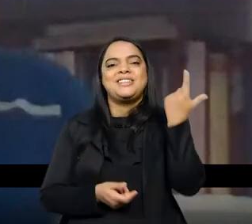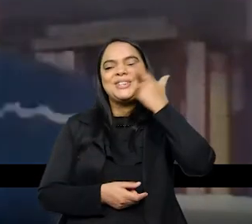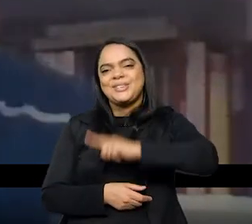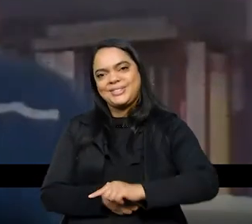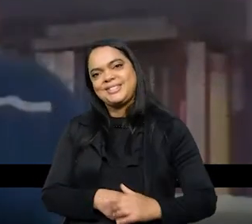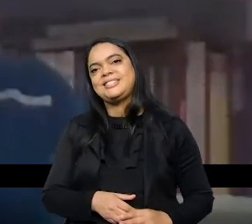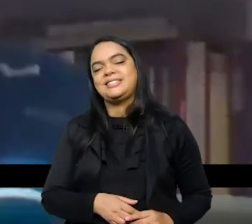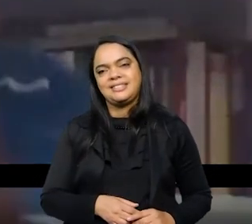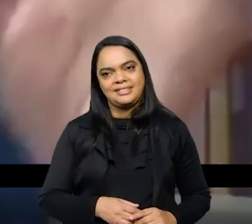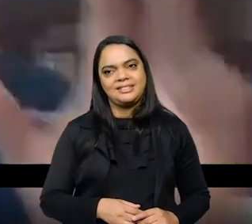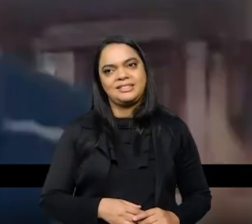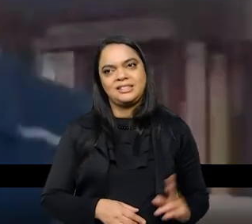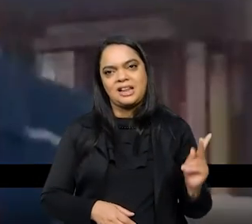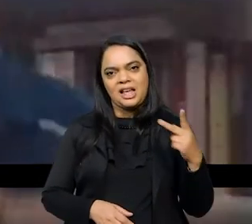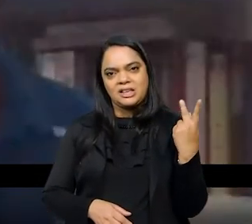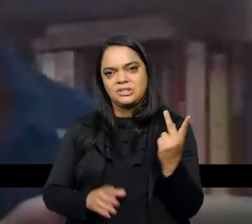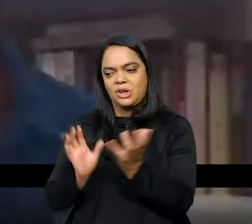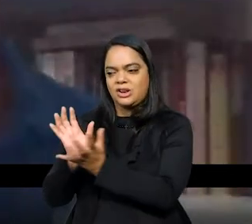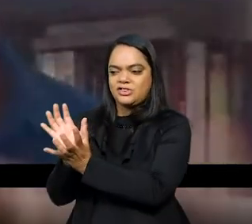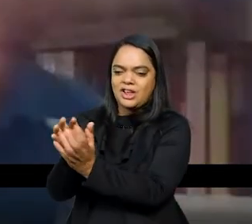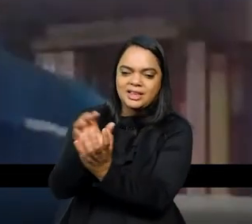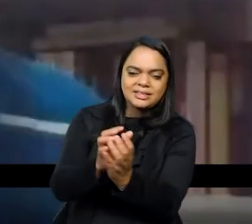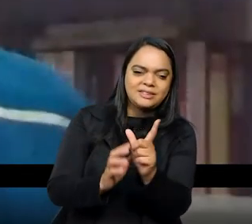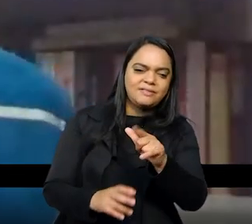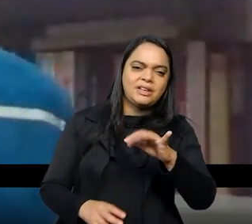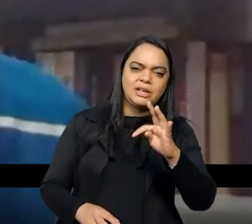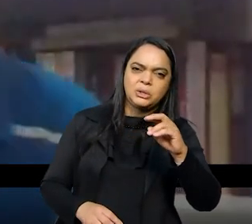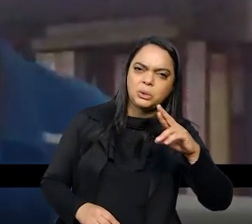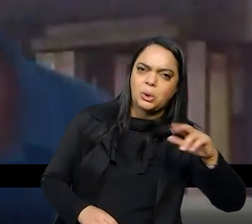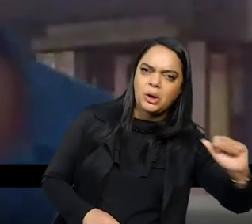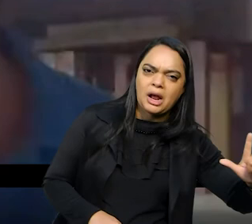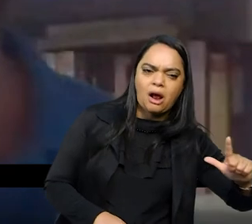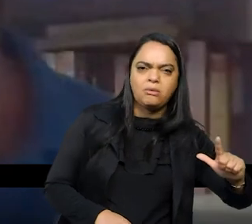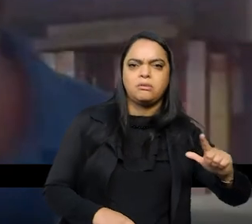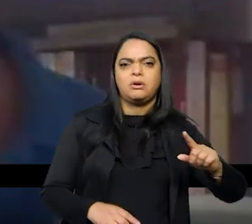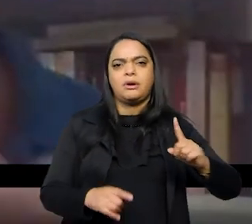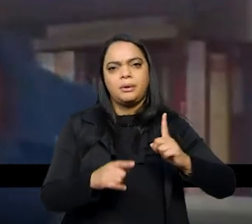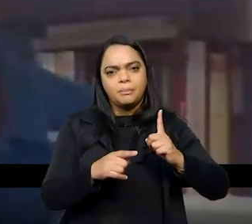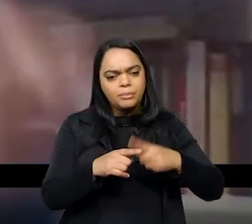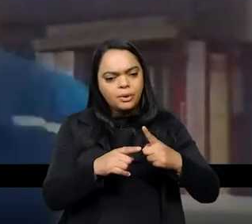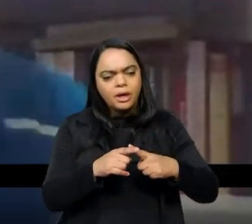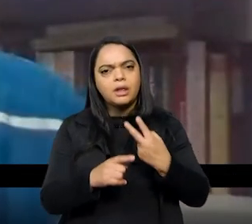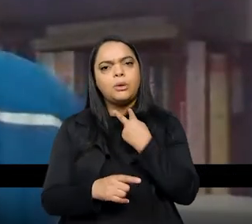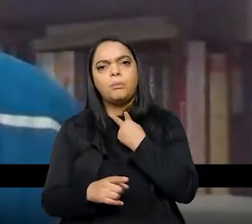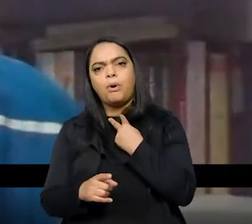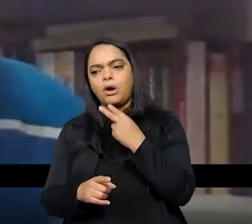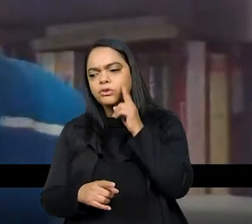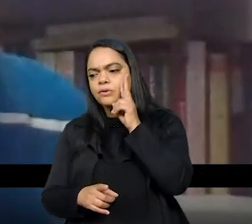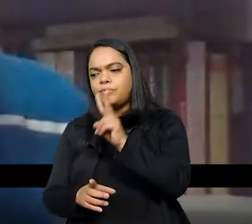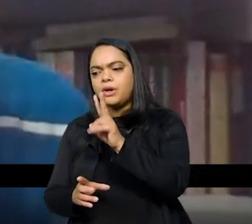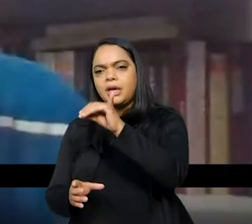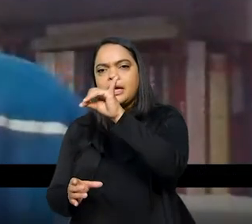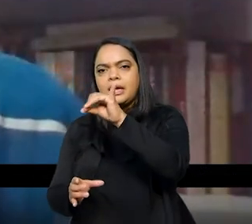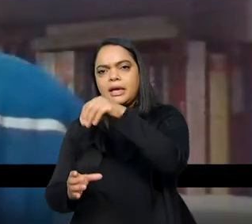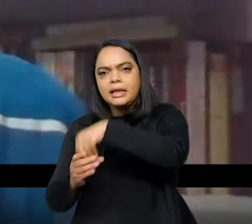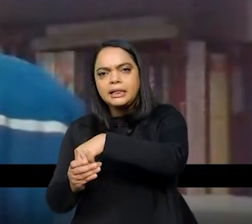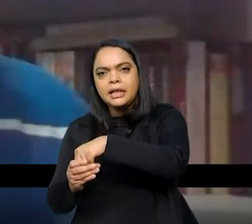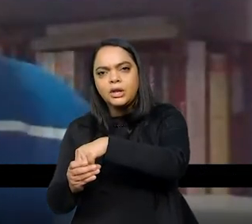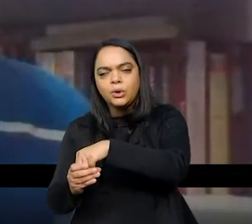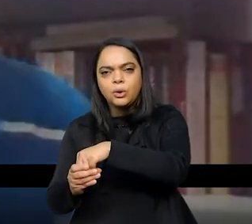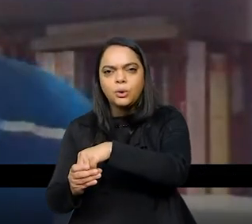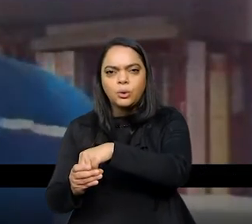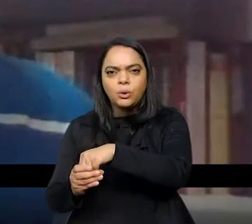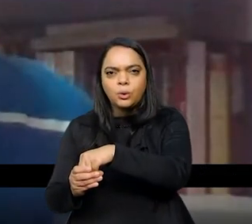Olha muito Recife, se olha muito litoral para cá. E por que não ao contrário? Como é olhar do interior para a capital, para